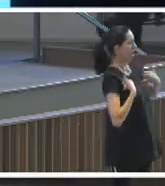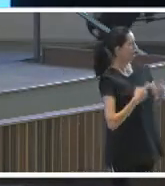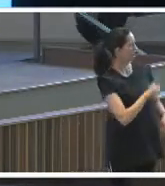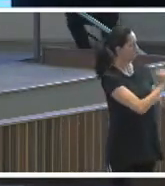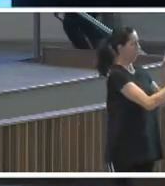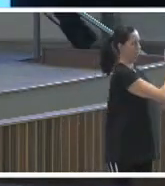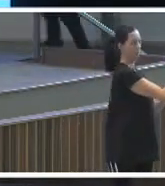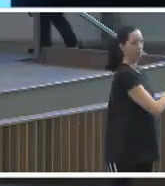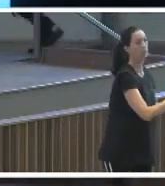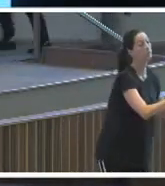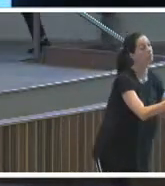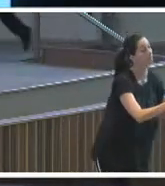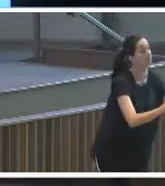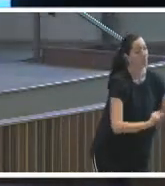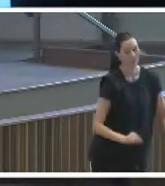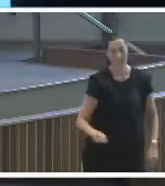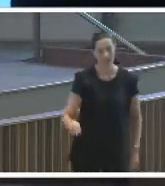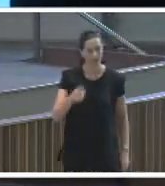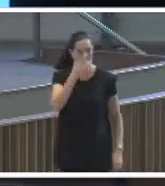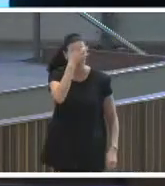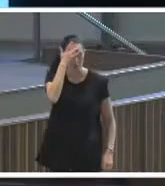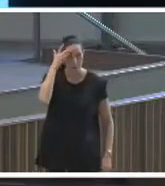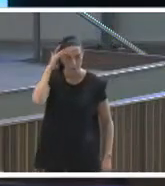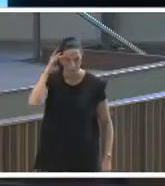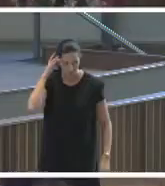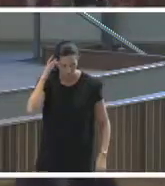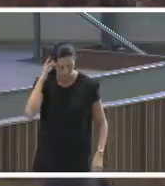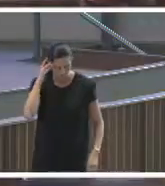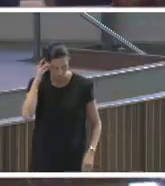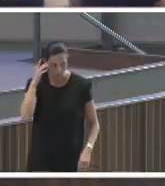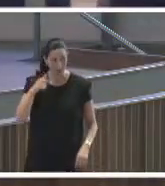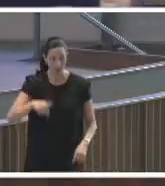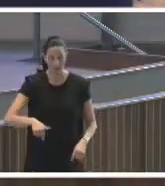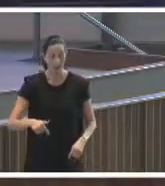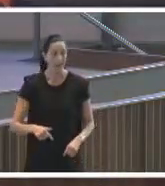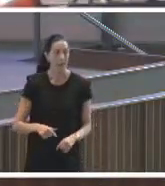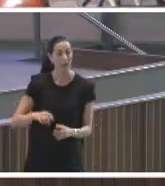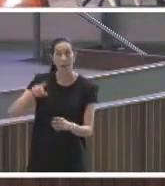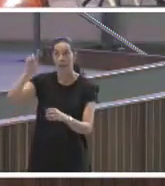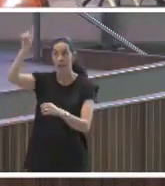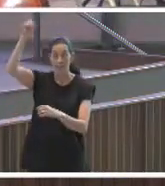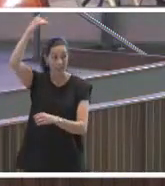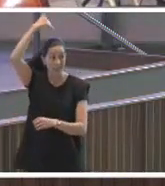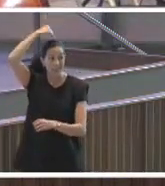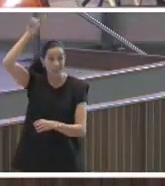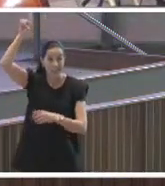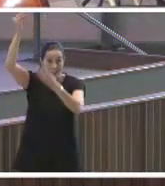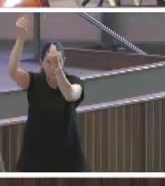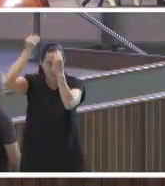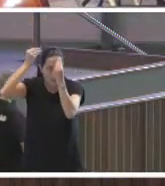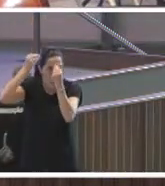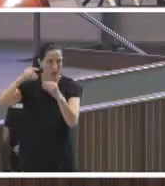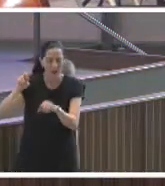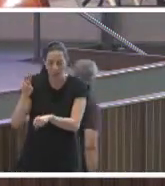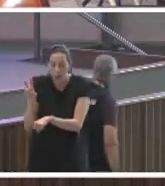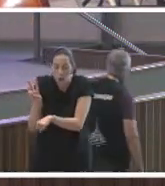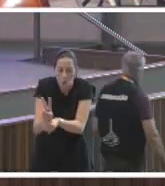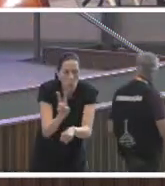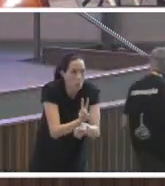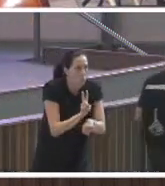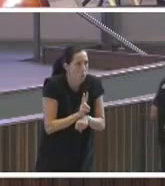quem serve, é quem abençoa, é quem cuida, é quem orienta, é quem